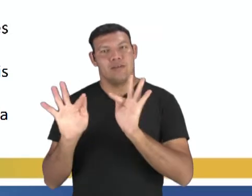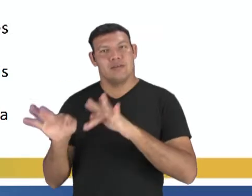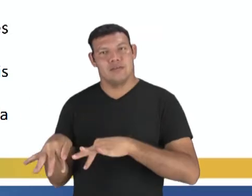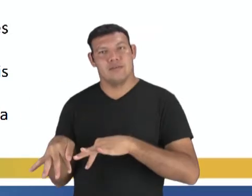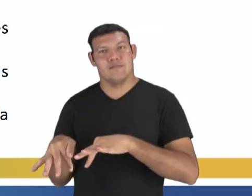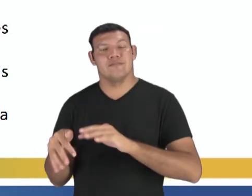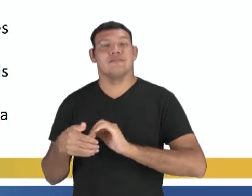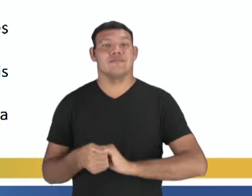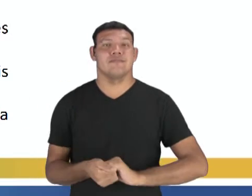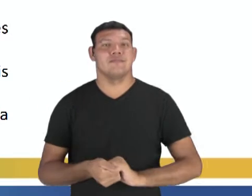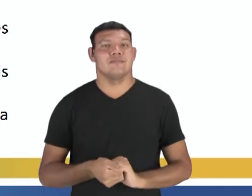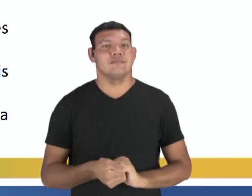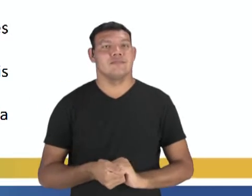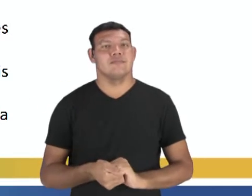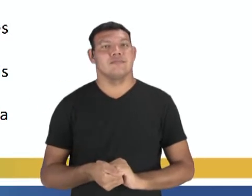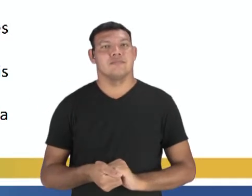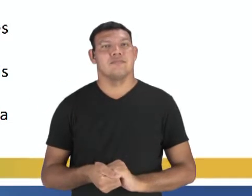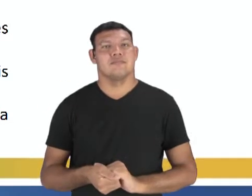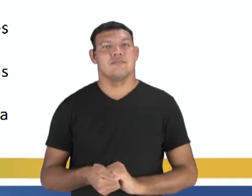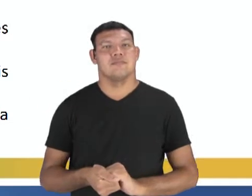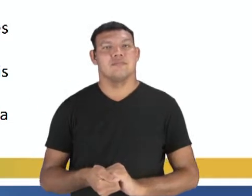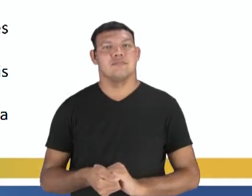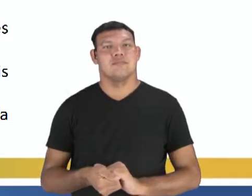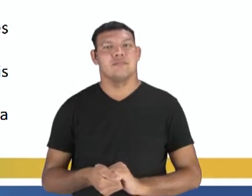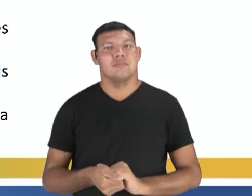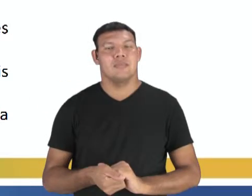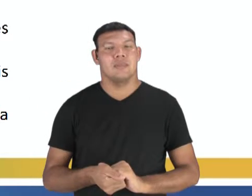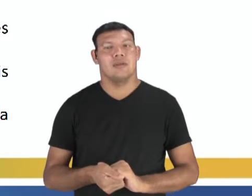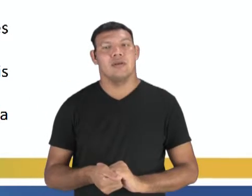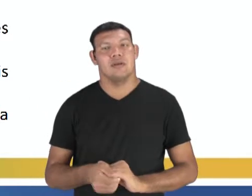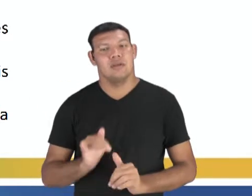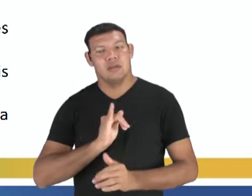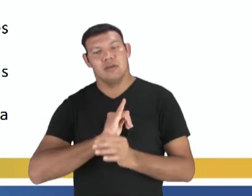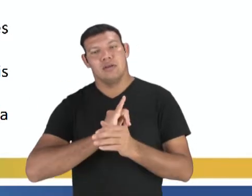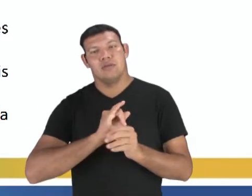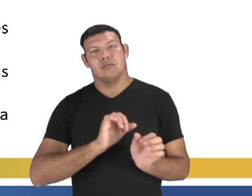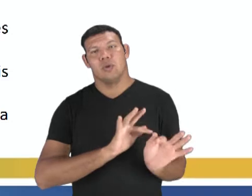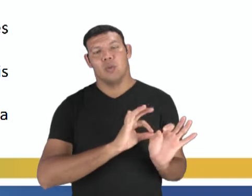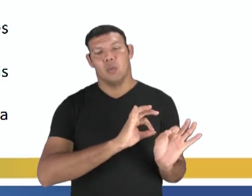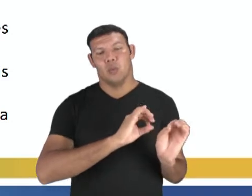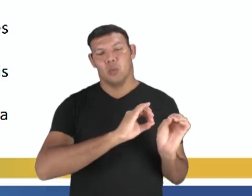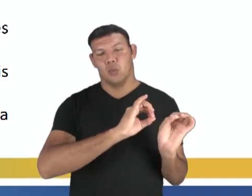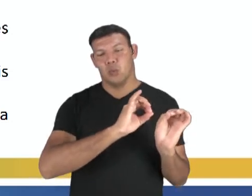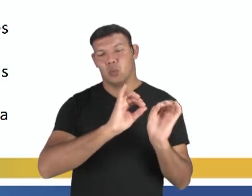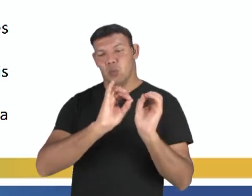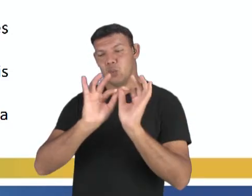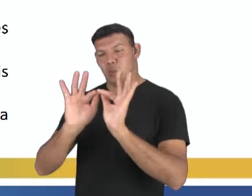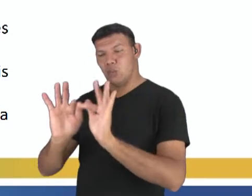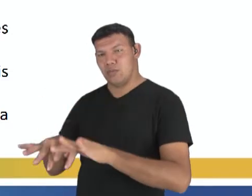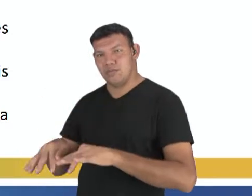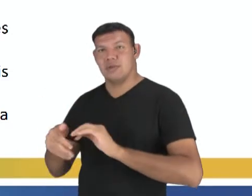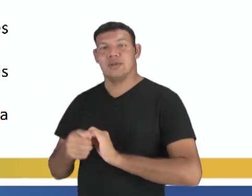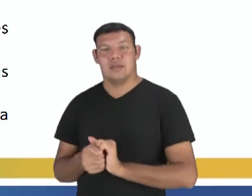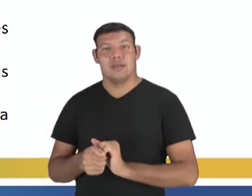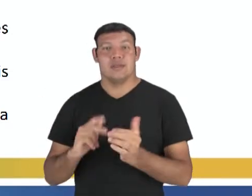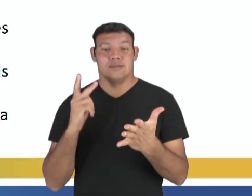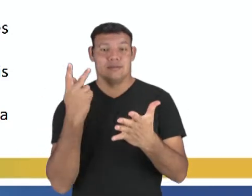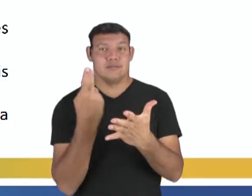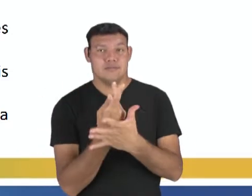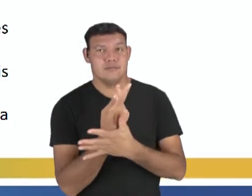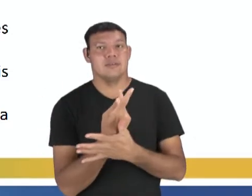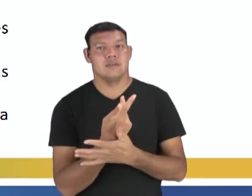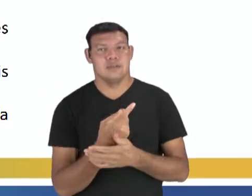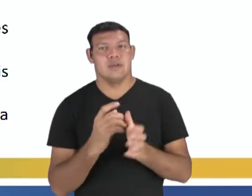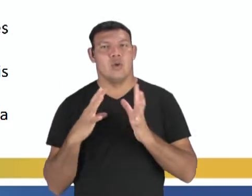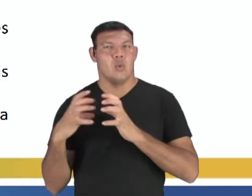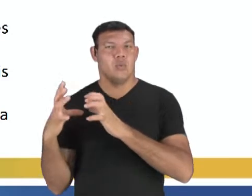chamado de conclusão. Ele é determinado pela parte final da narrativa, onde, a partir dos acontecimentos,